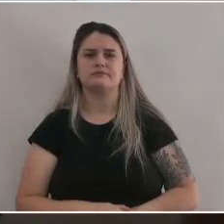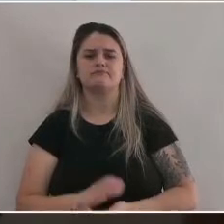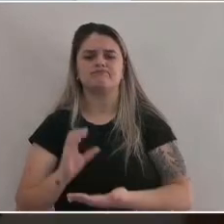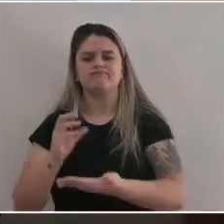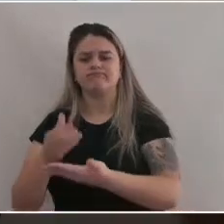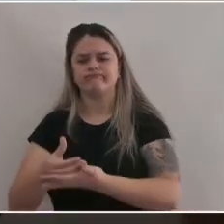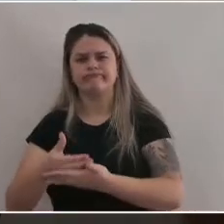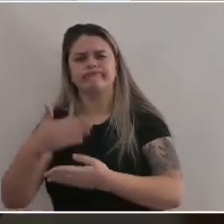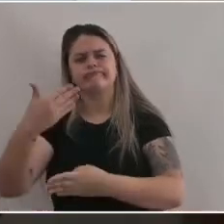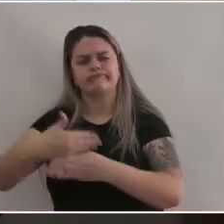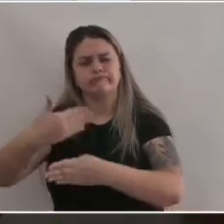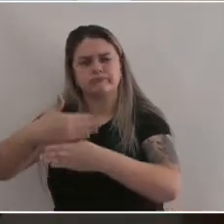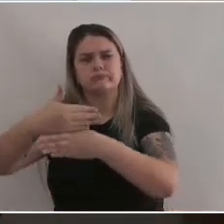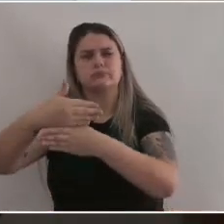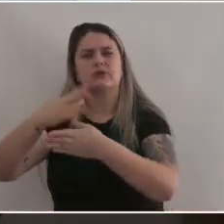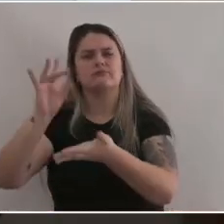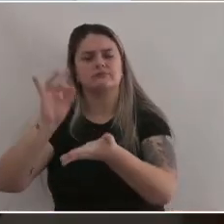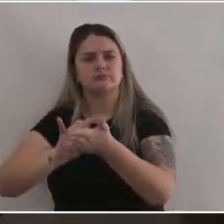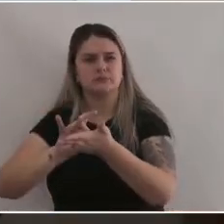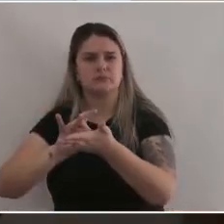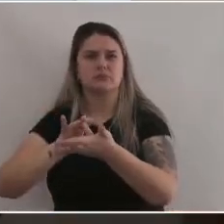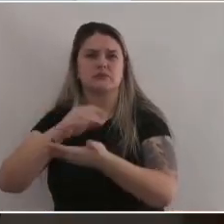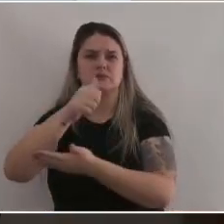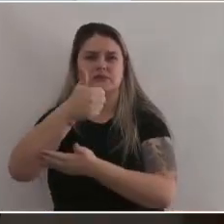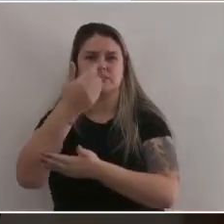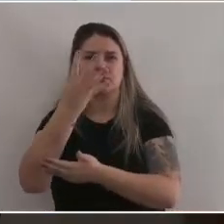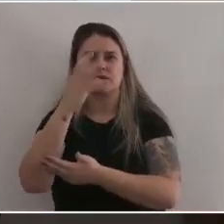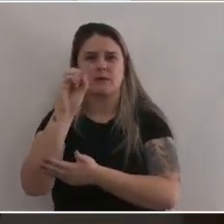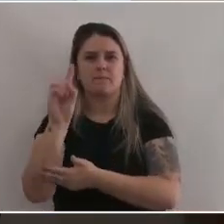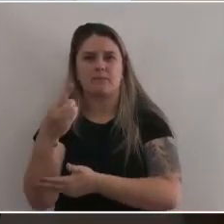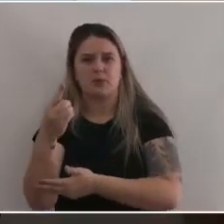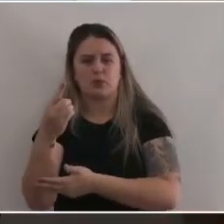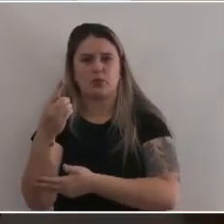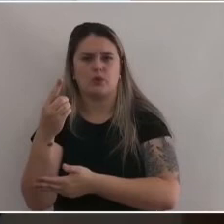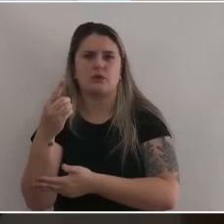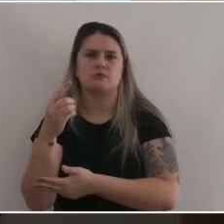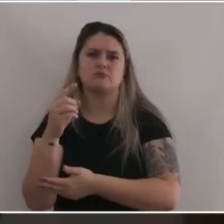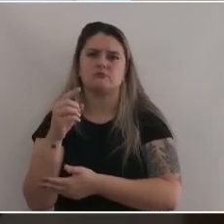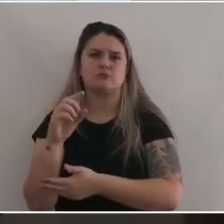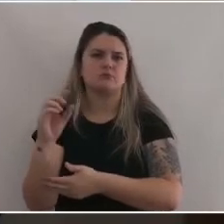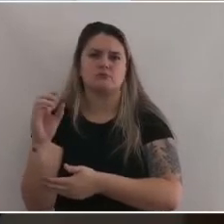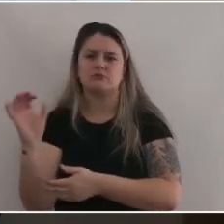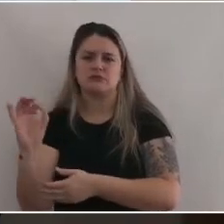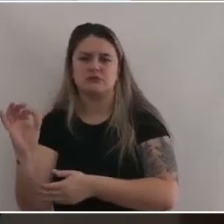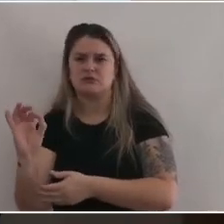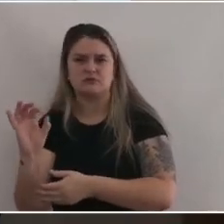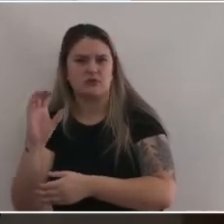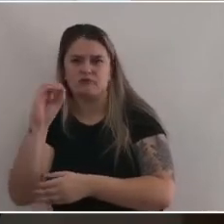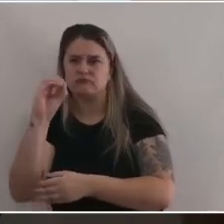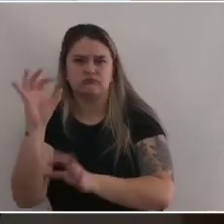Investimentos, obras e instalações, fixado para o ano 140 mil, realizado 0, percentual 0.